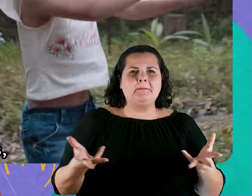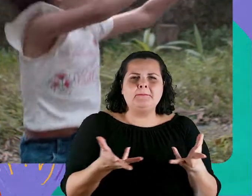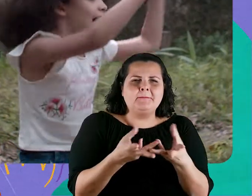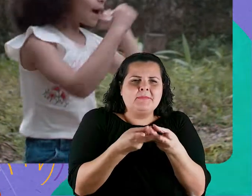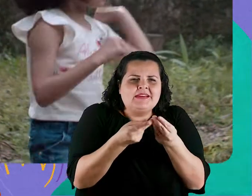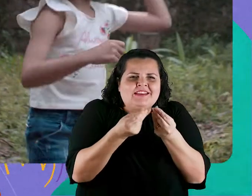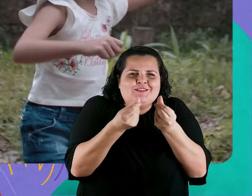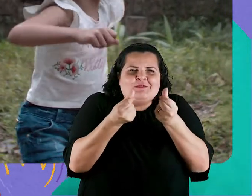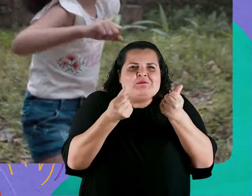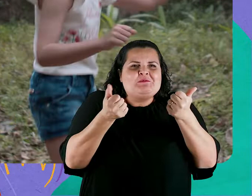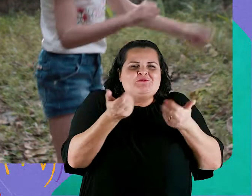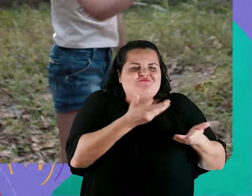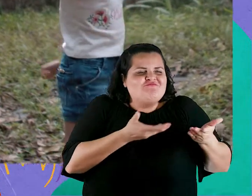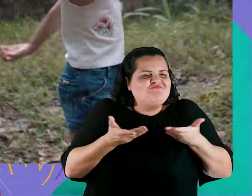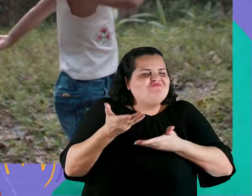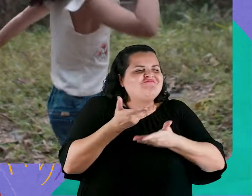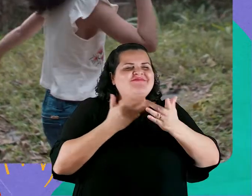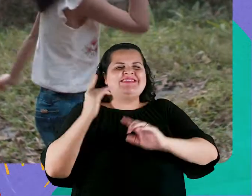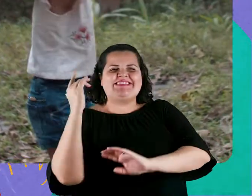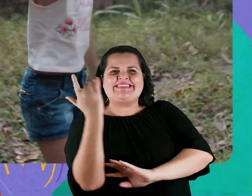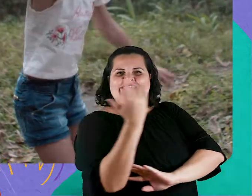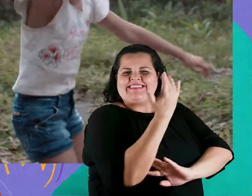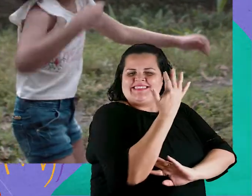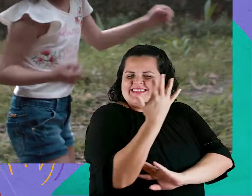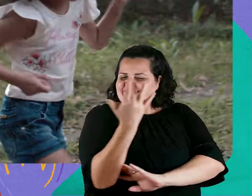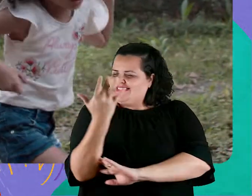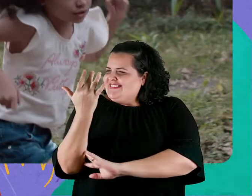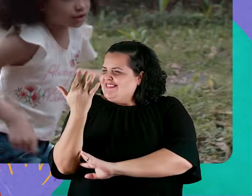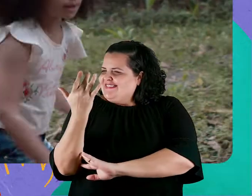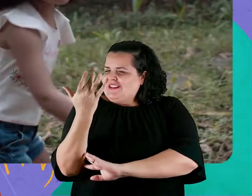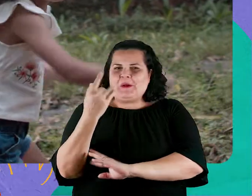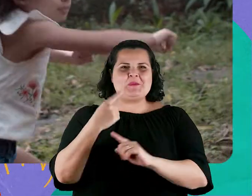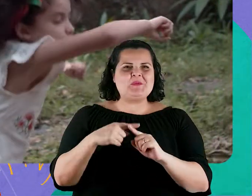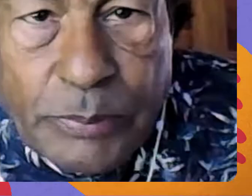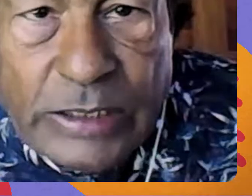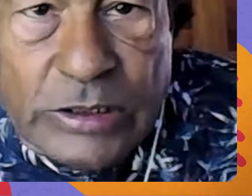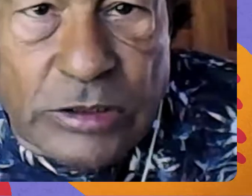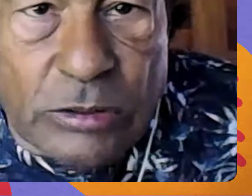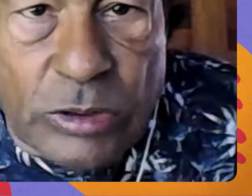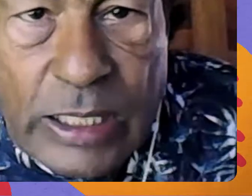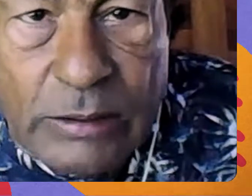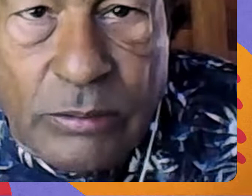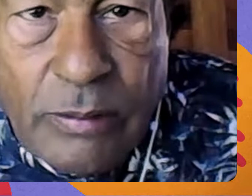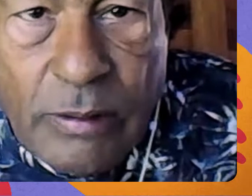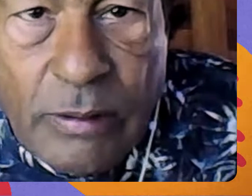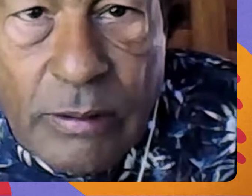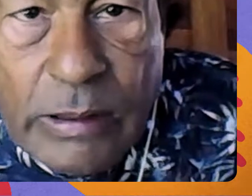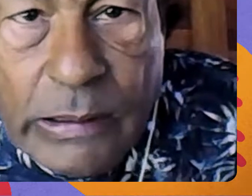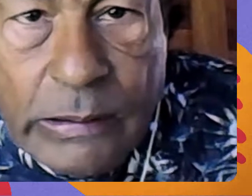plantas e também ele é permanente na construção de práticas de